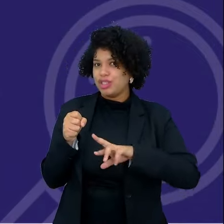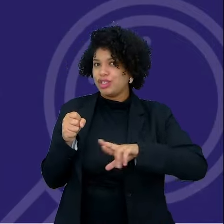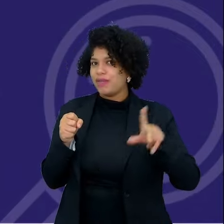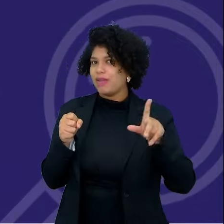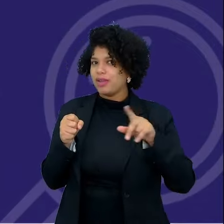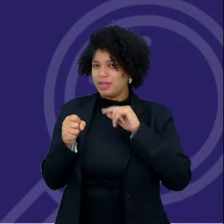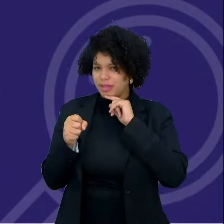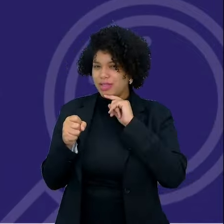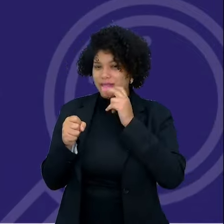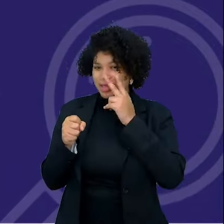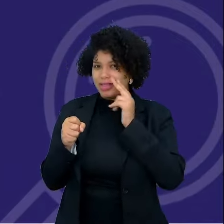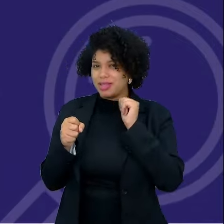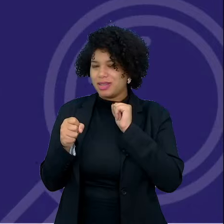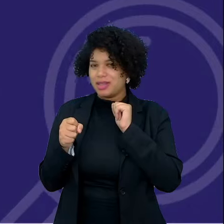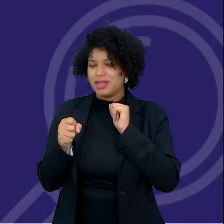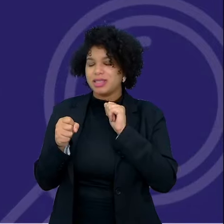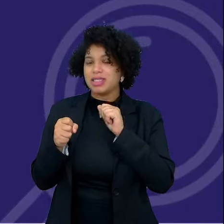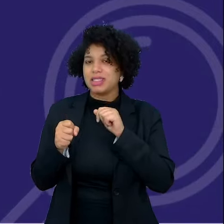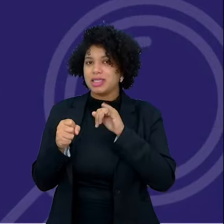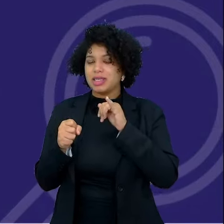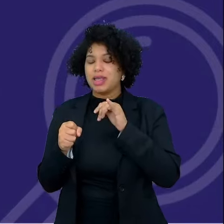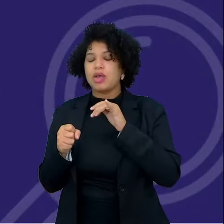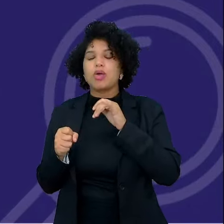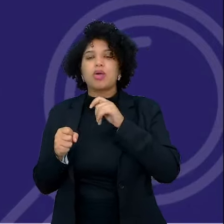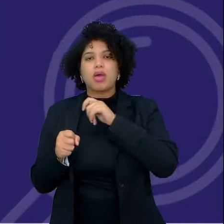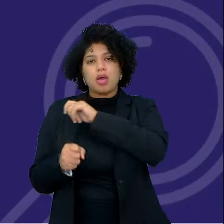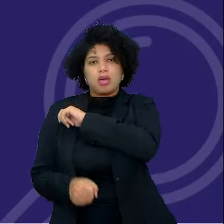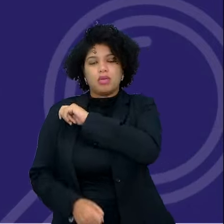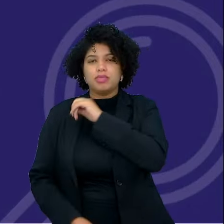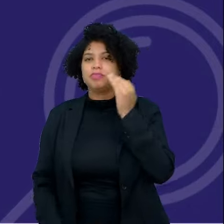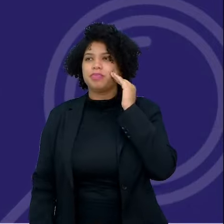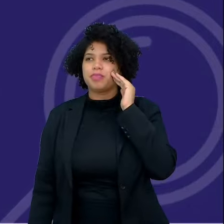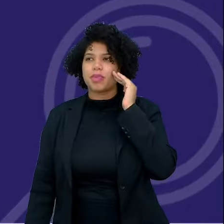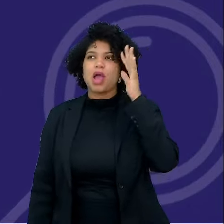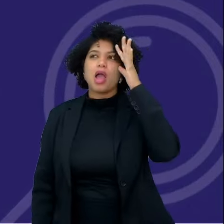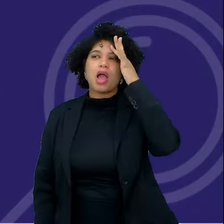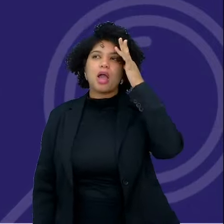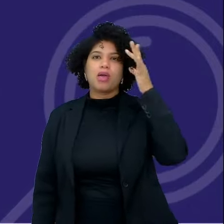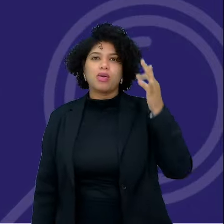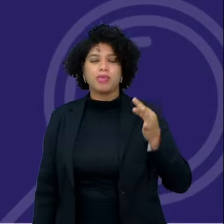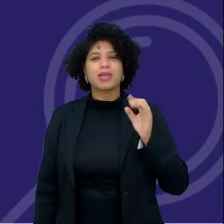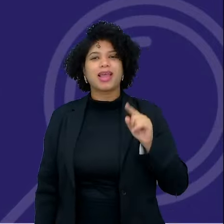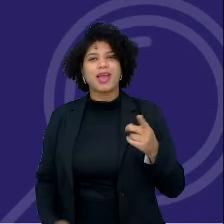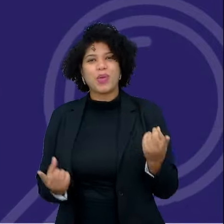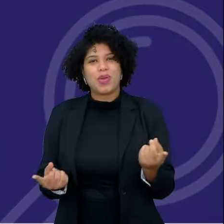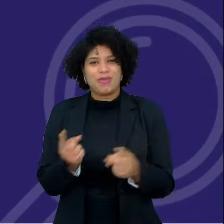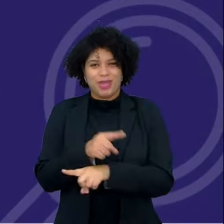disse? Né? O aluno que compreendeu o conteúdo, ele compreende que é o inverso.